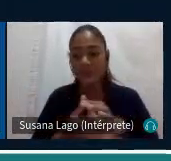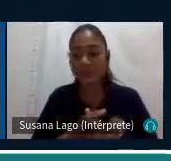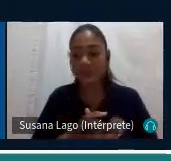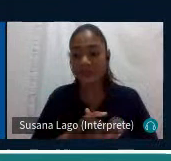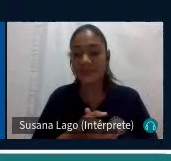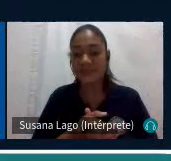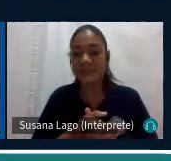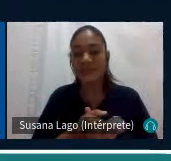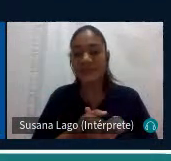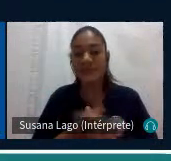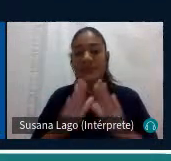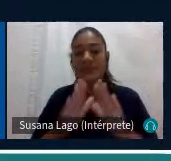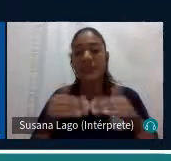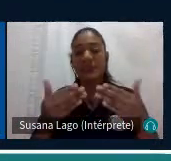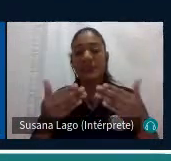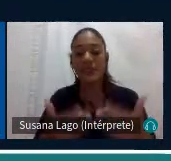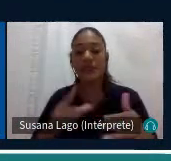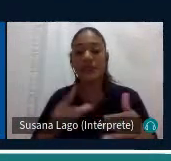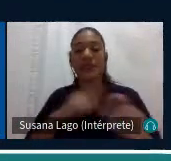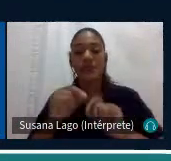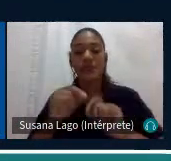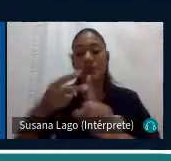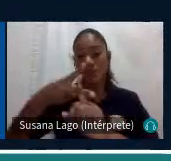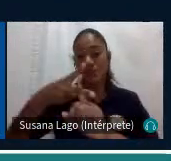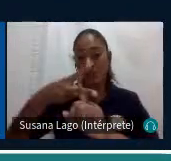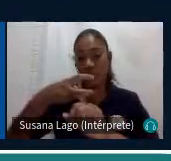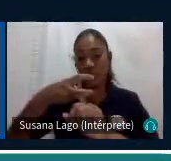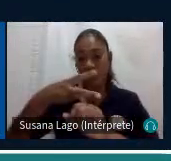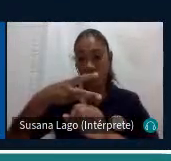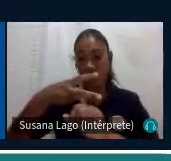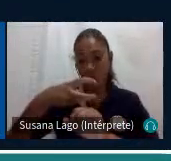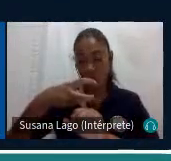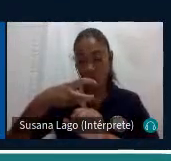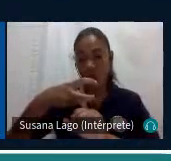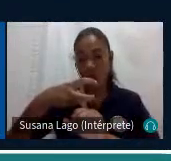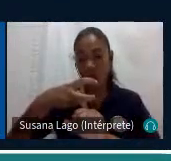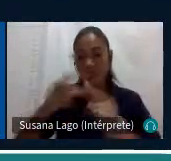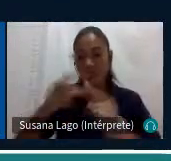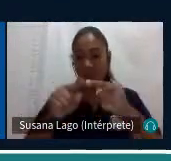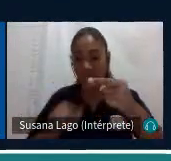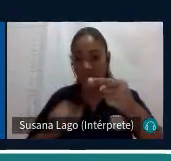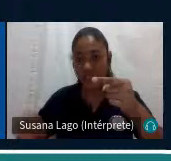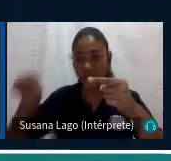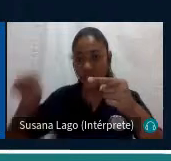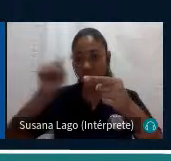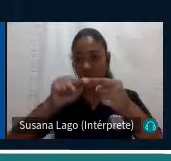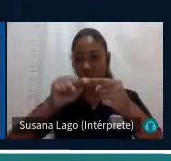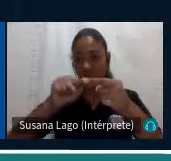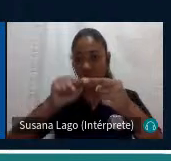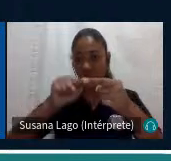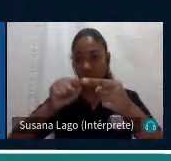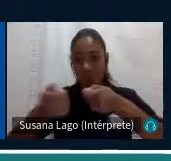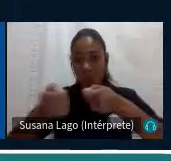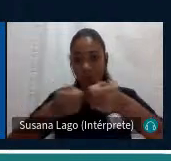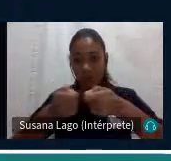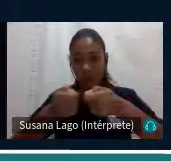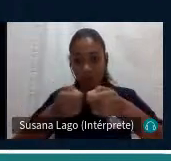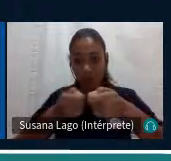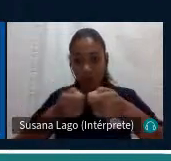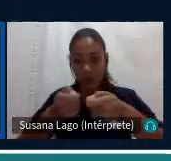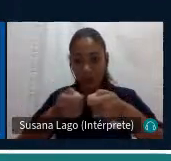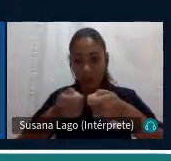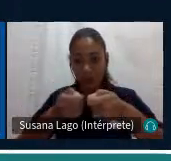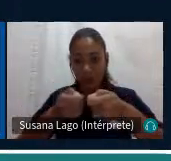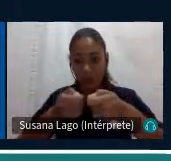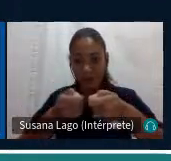vai ter um sensor de posição, que é o potenciômetro, um circuito de controle, que vai tanto saber ter as